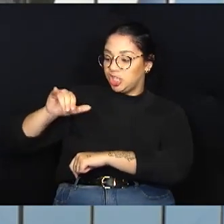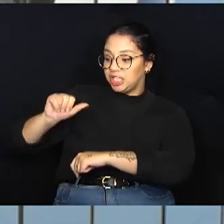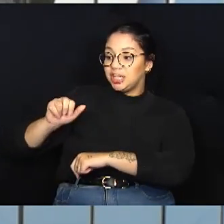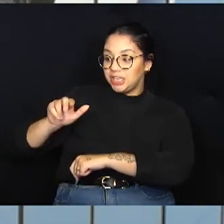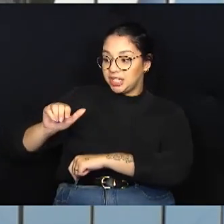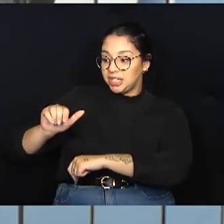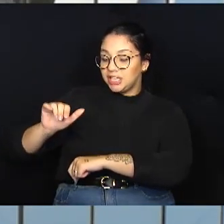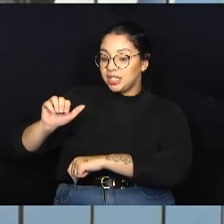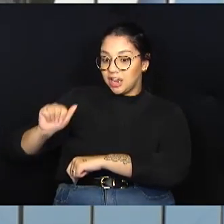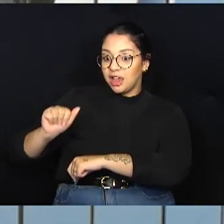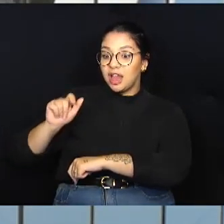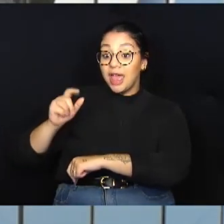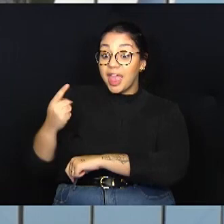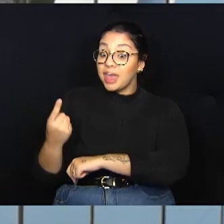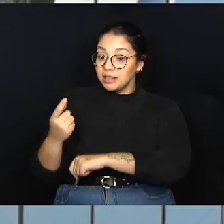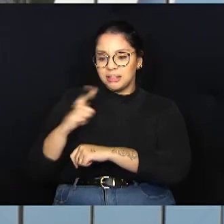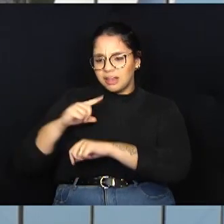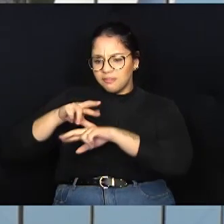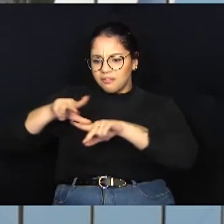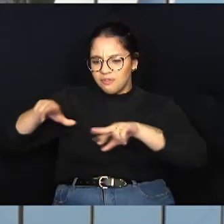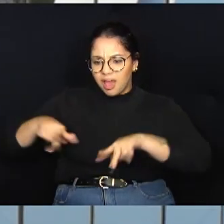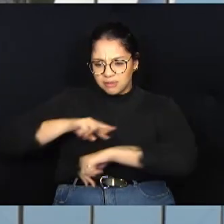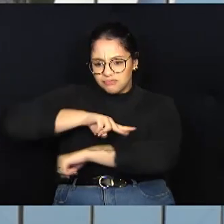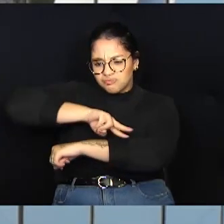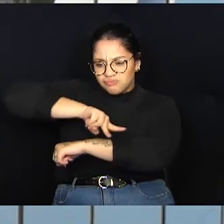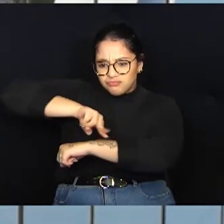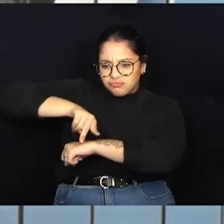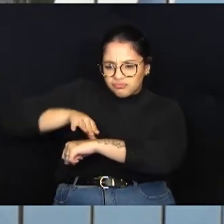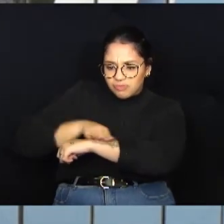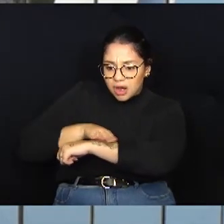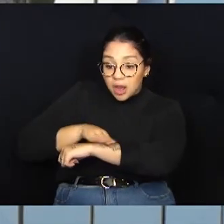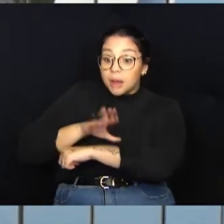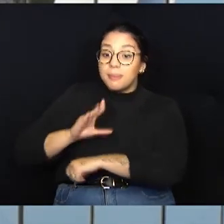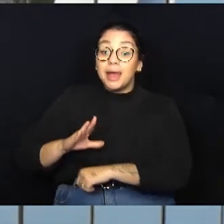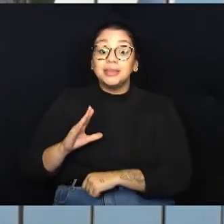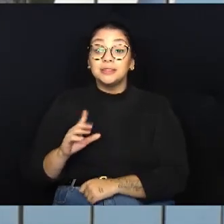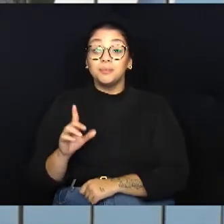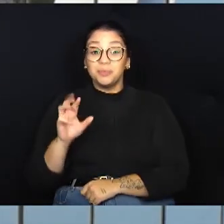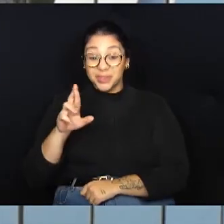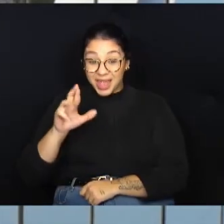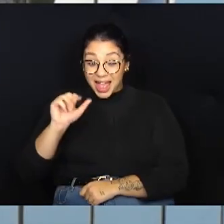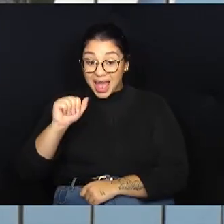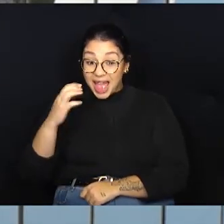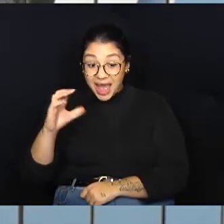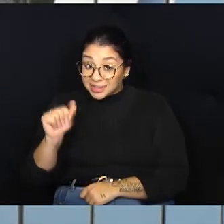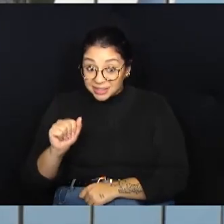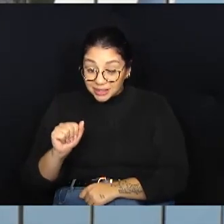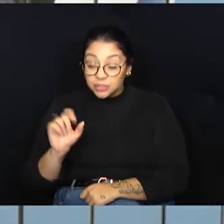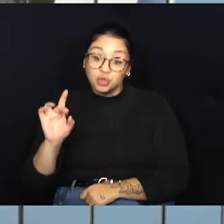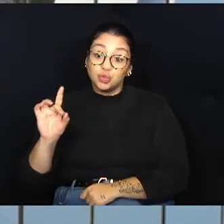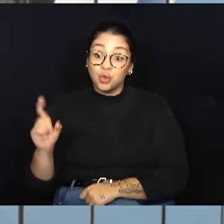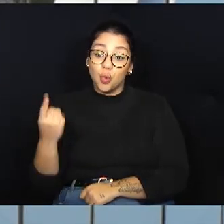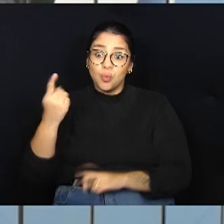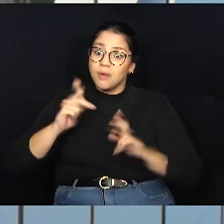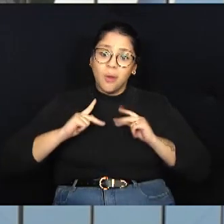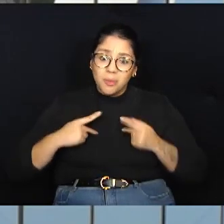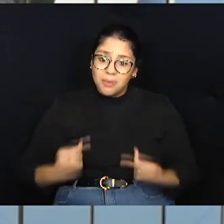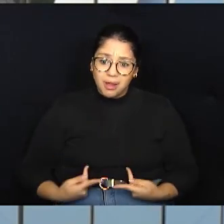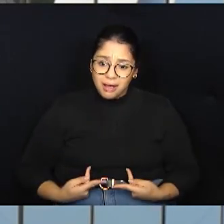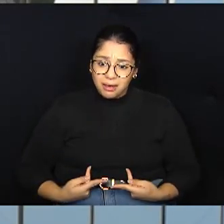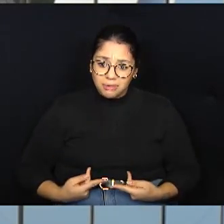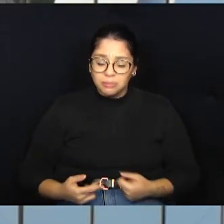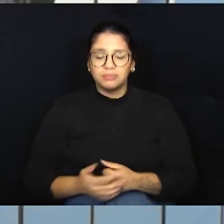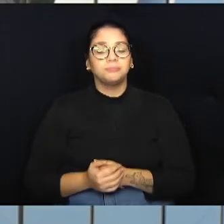Agora, raça é humanidade. Então, já começa por aí a questão exegética da palavra. Segundo